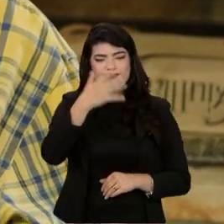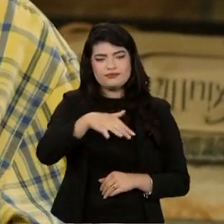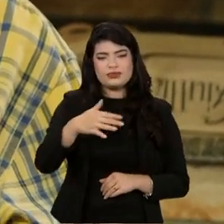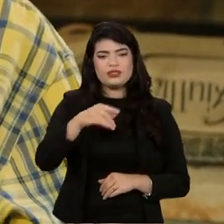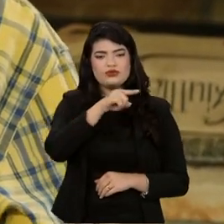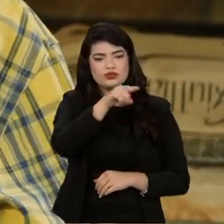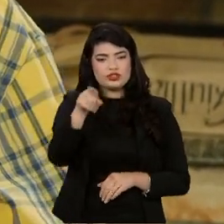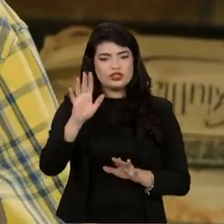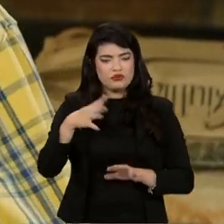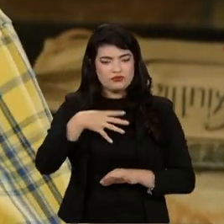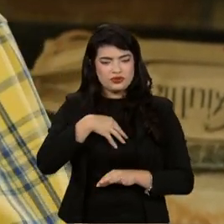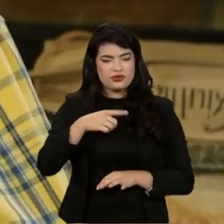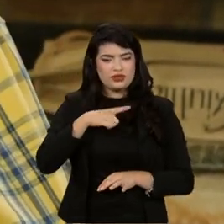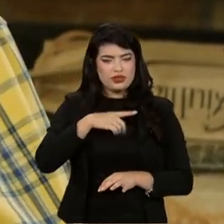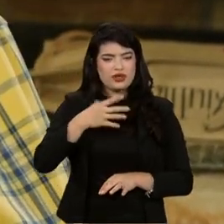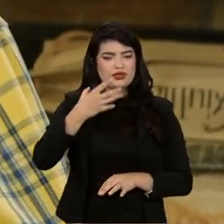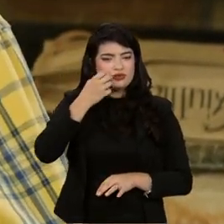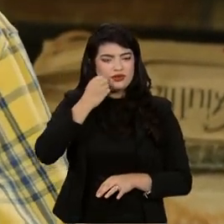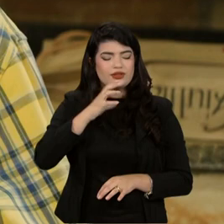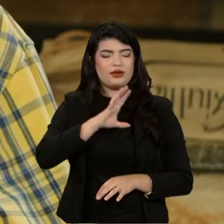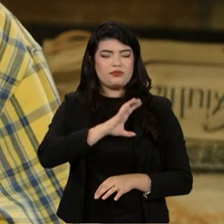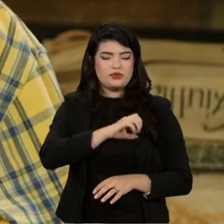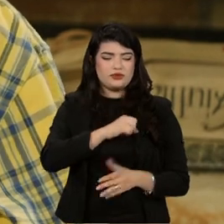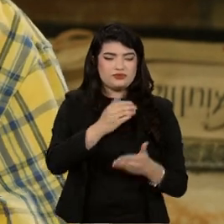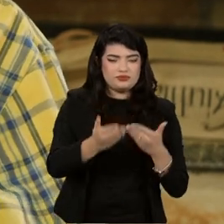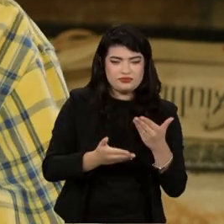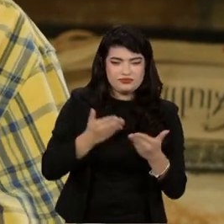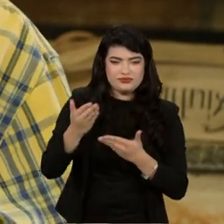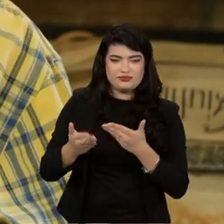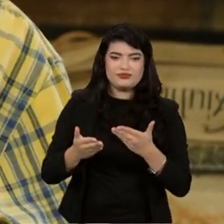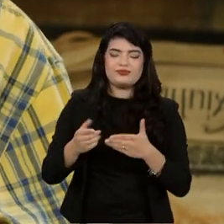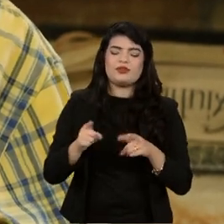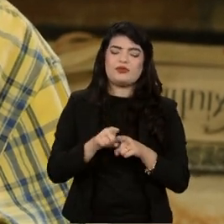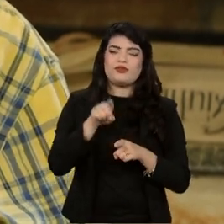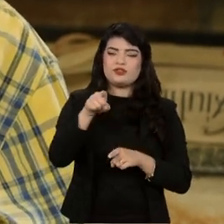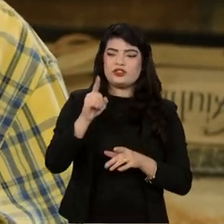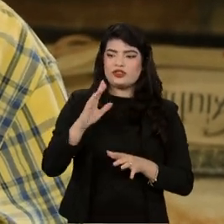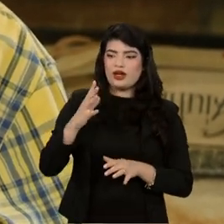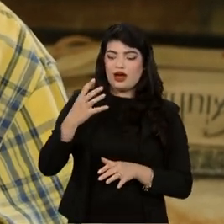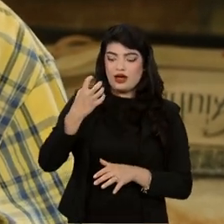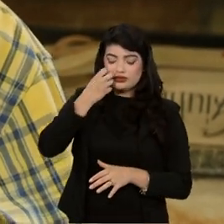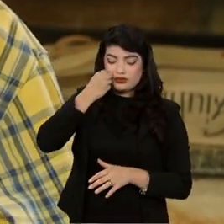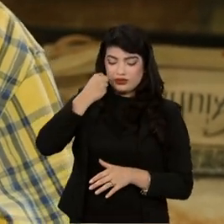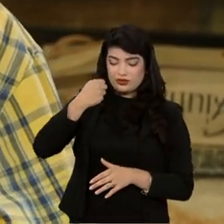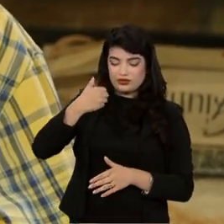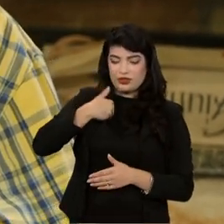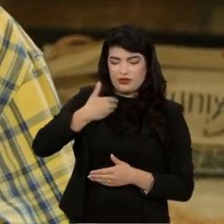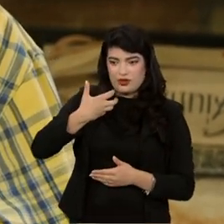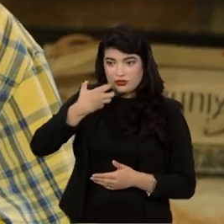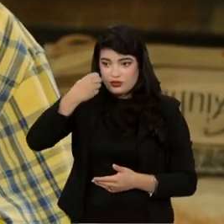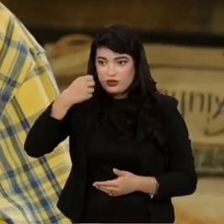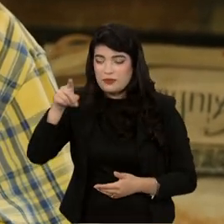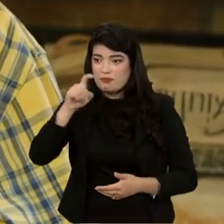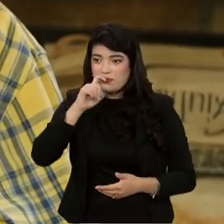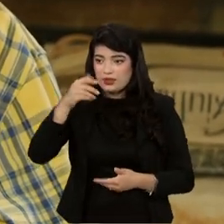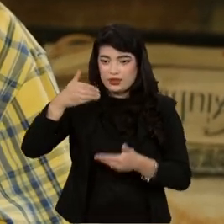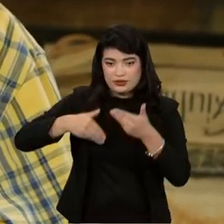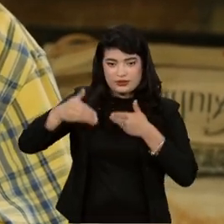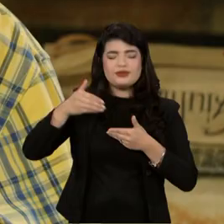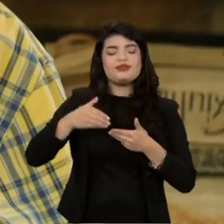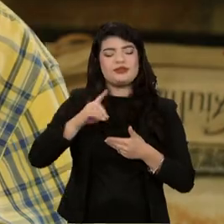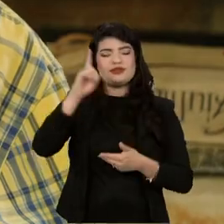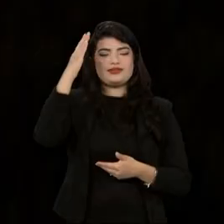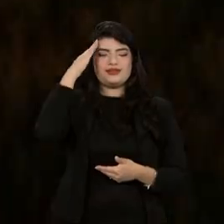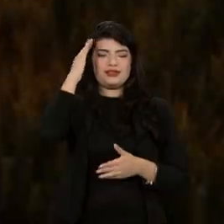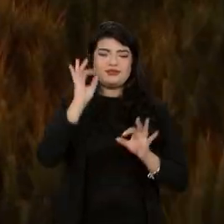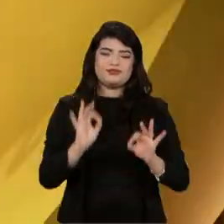você que já adotou um filho, que deu amor a essa criança, e a você que foi adotado e recebeu esse amor. Deus sabe o que